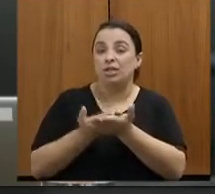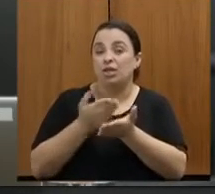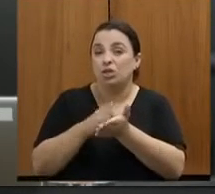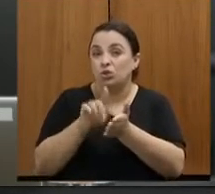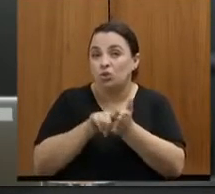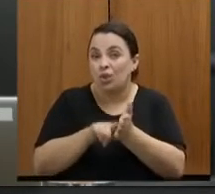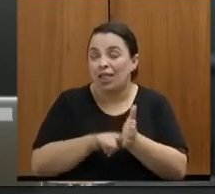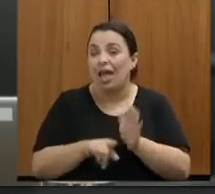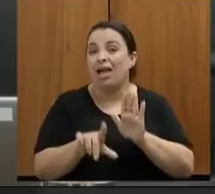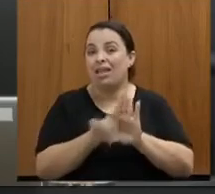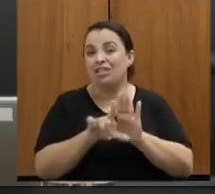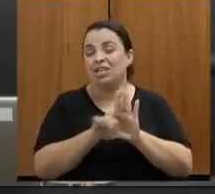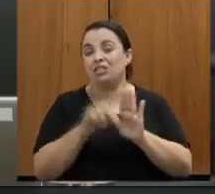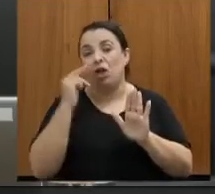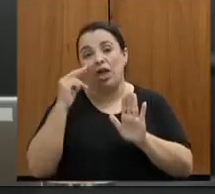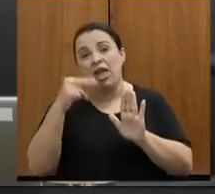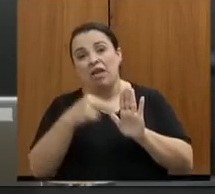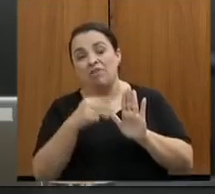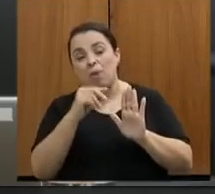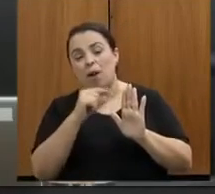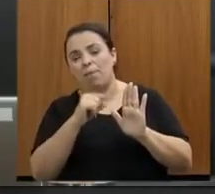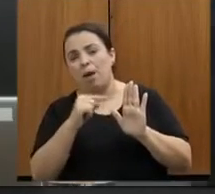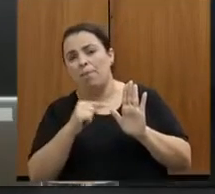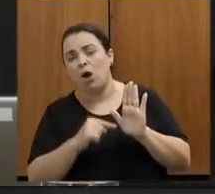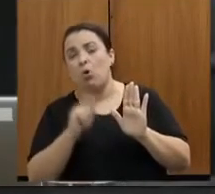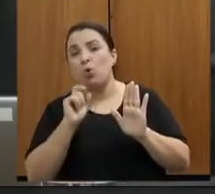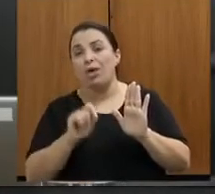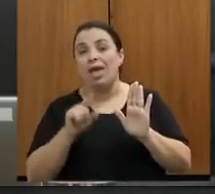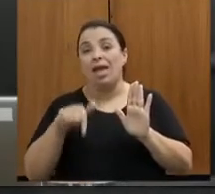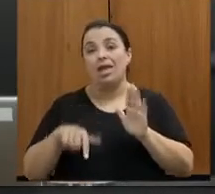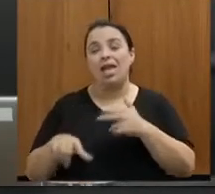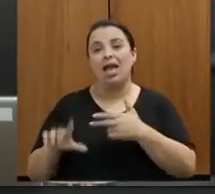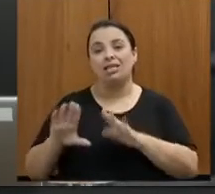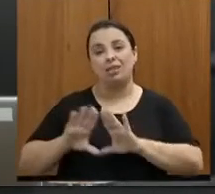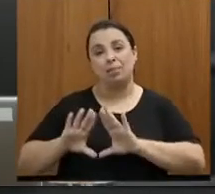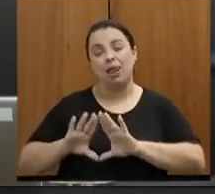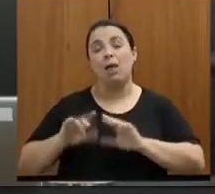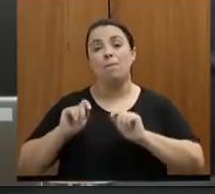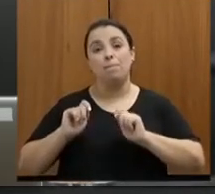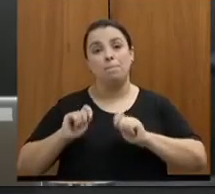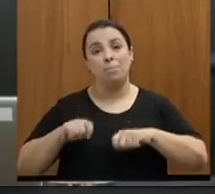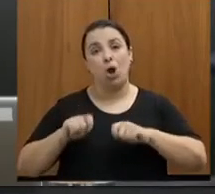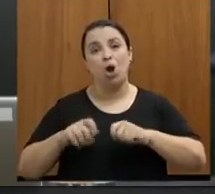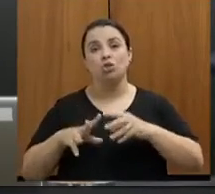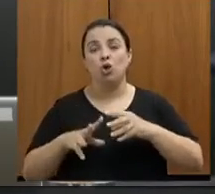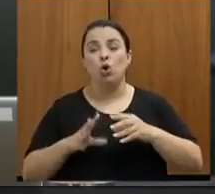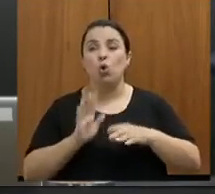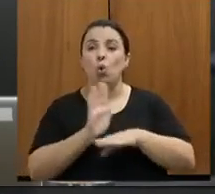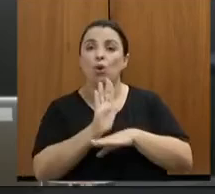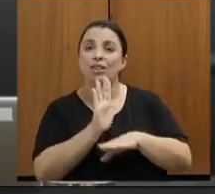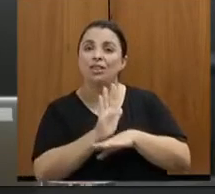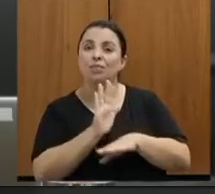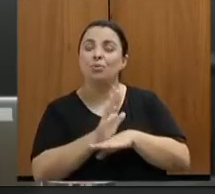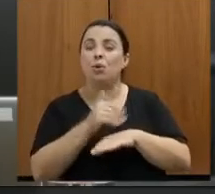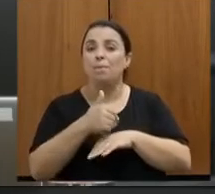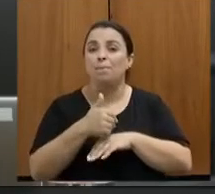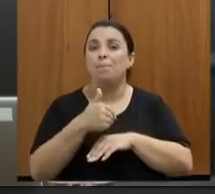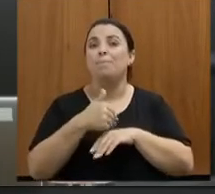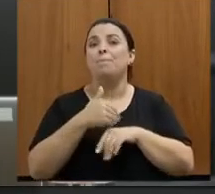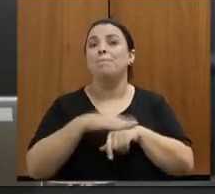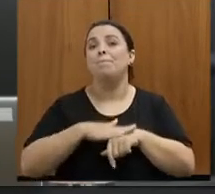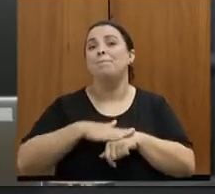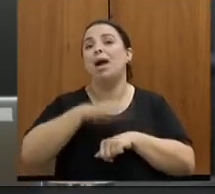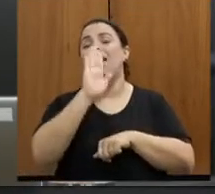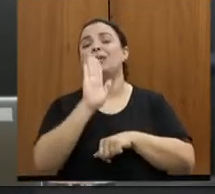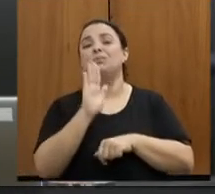legislação e ver o que podemos, a Assembleia Legislativa de Minas Gerais, contribuir ainda mais para